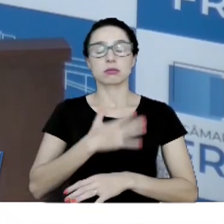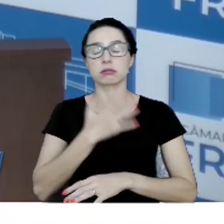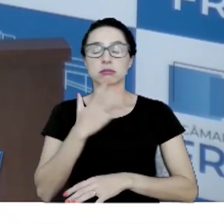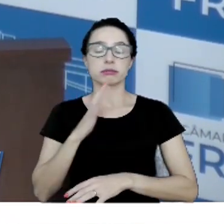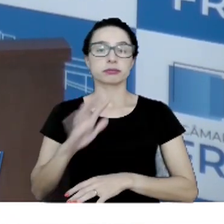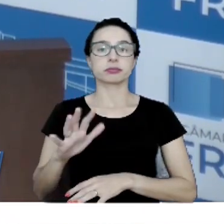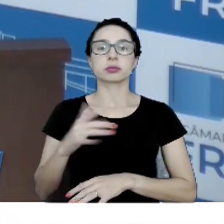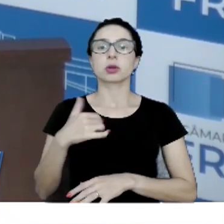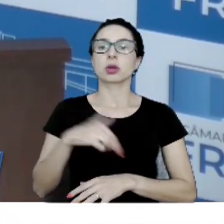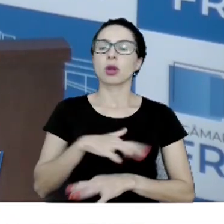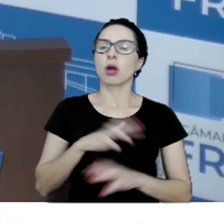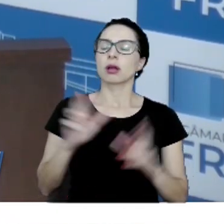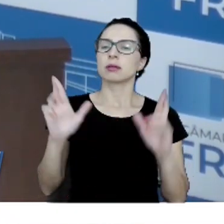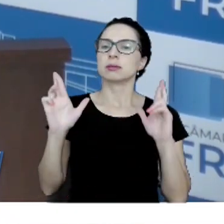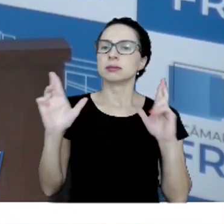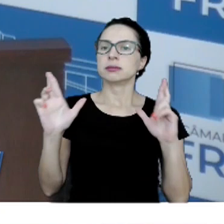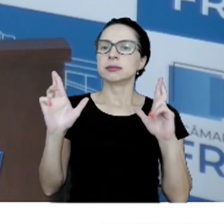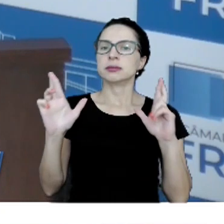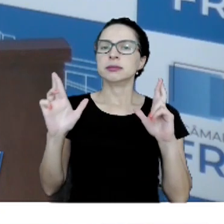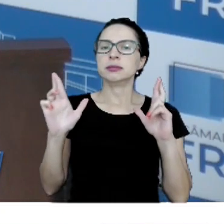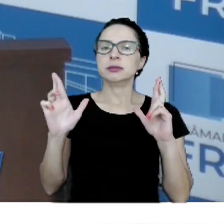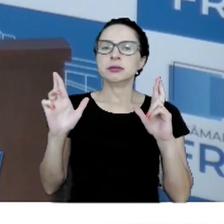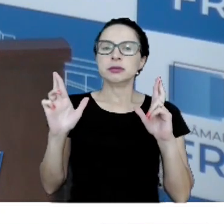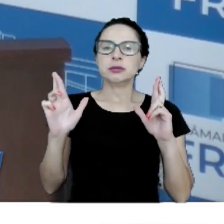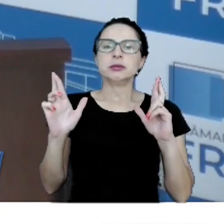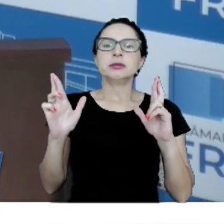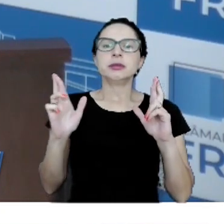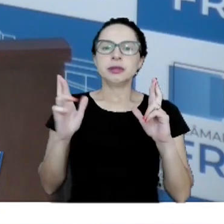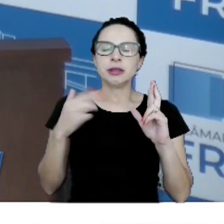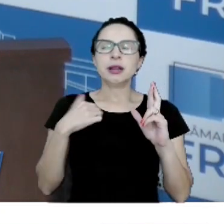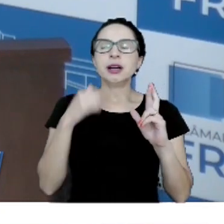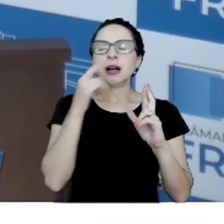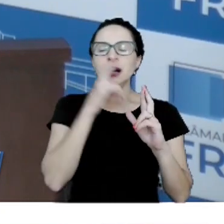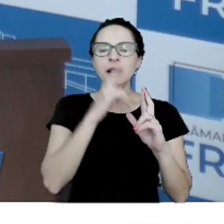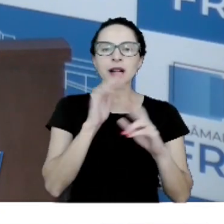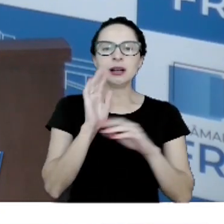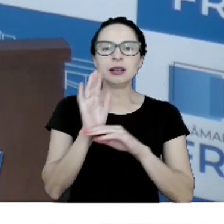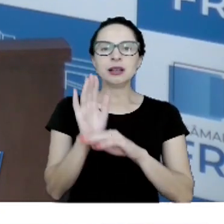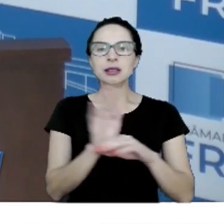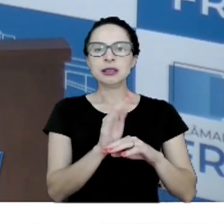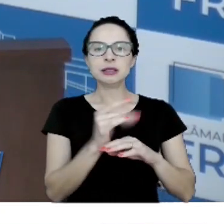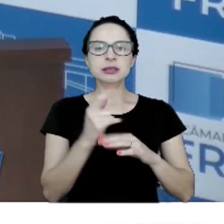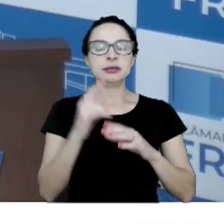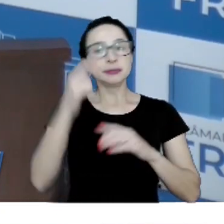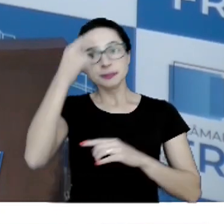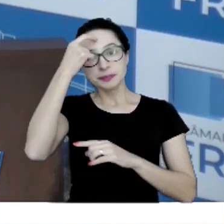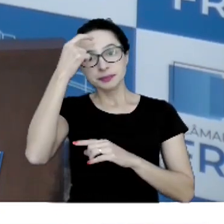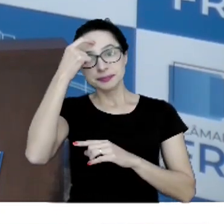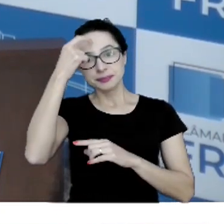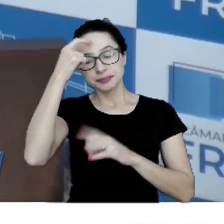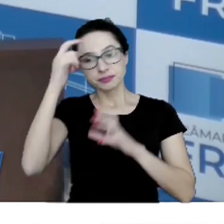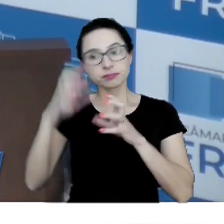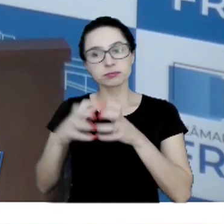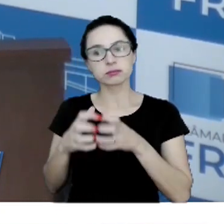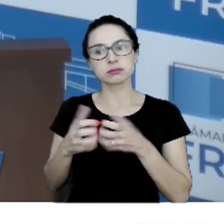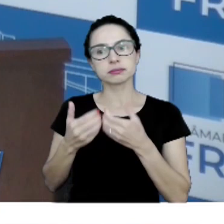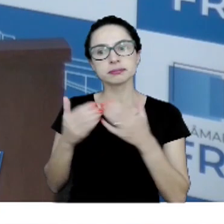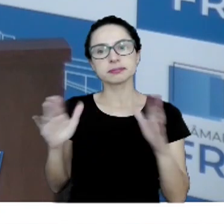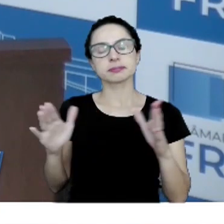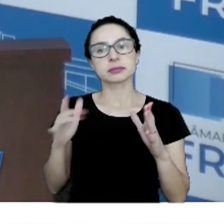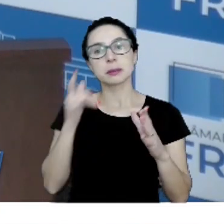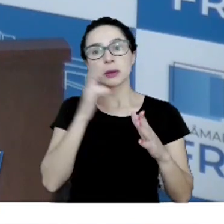nossa esperança é de que nós construamos uma consciência coletiva para